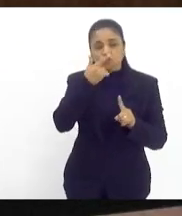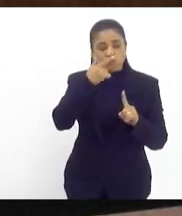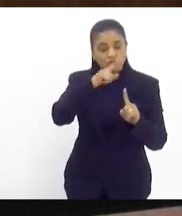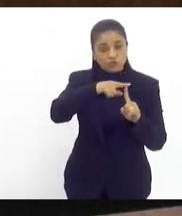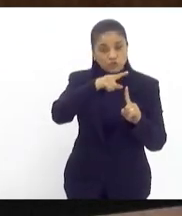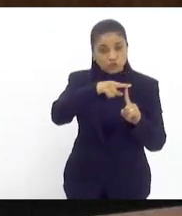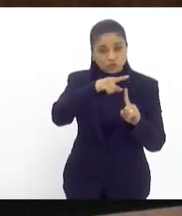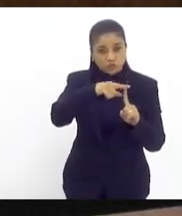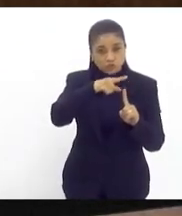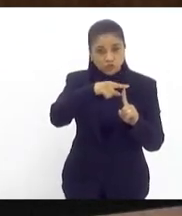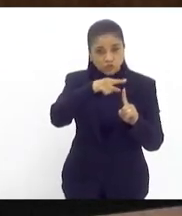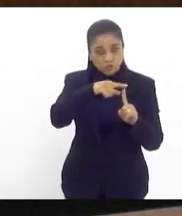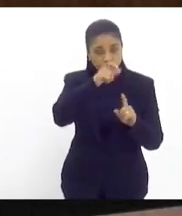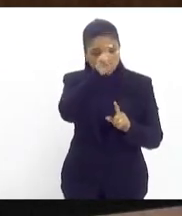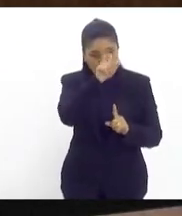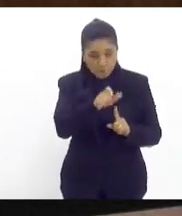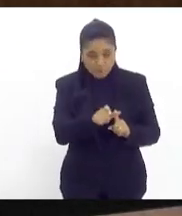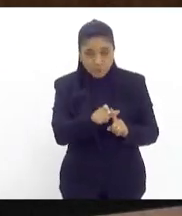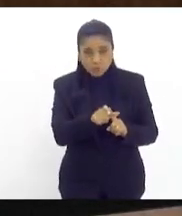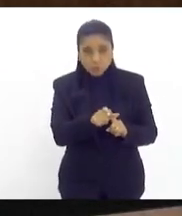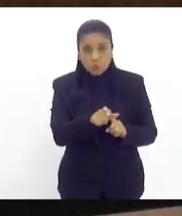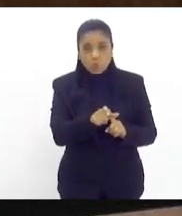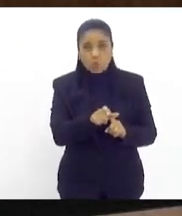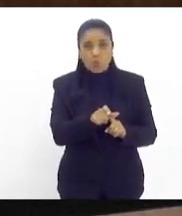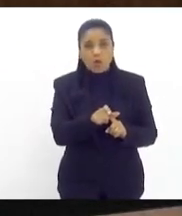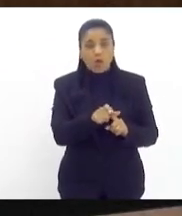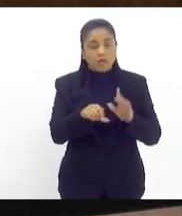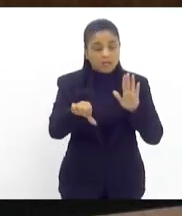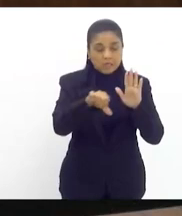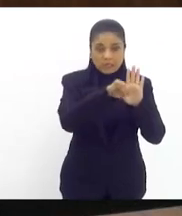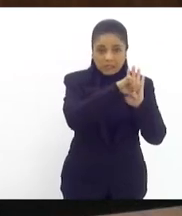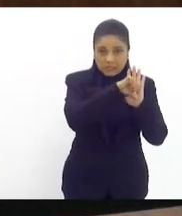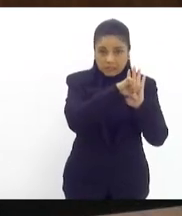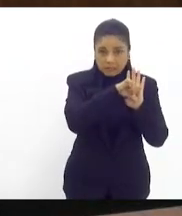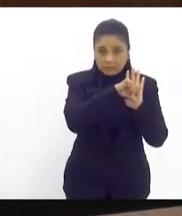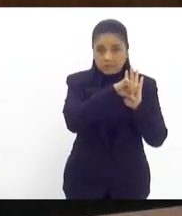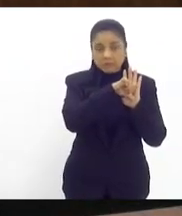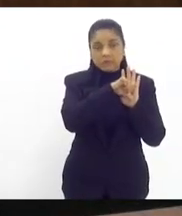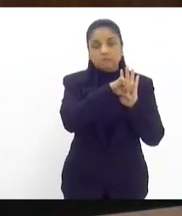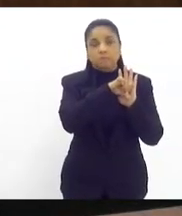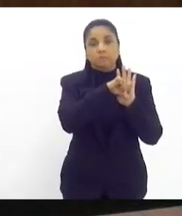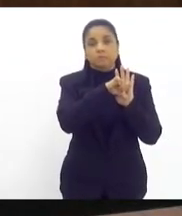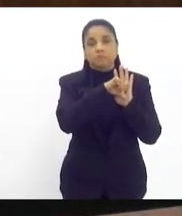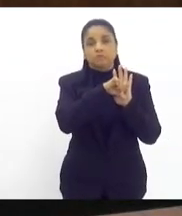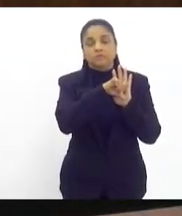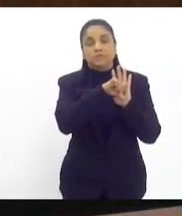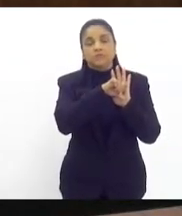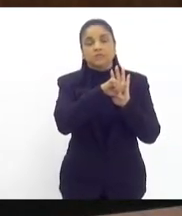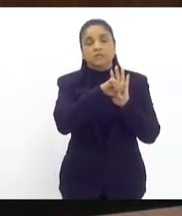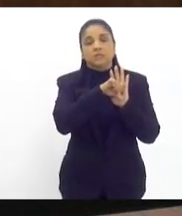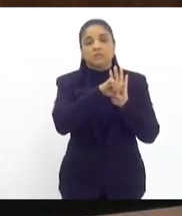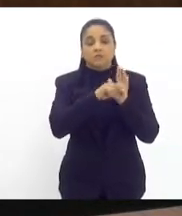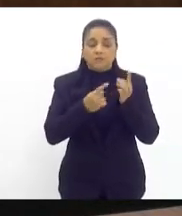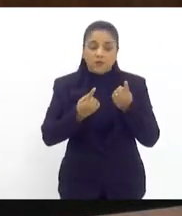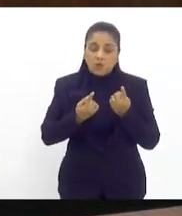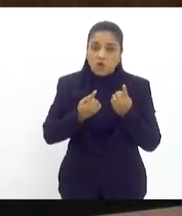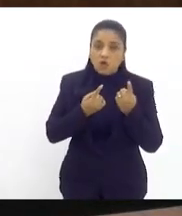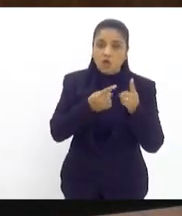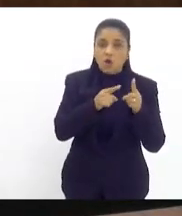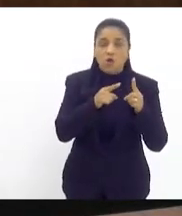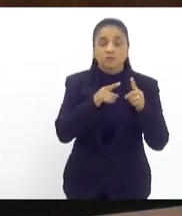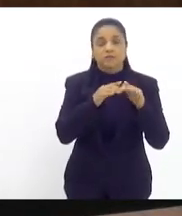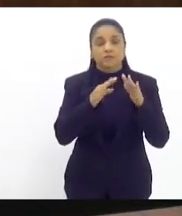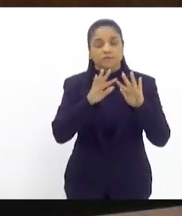maníaco também esse tipo de criminoso que depois vai atentar contra as nossas